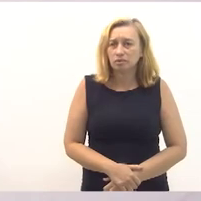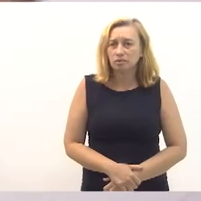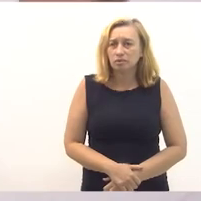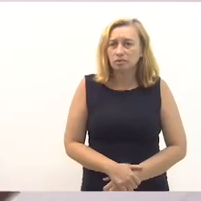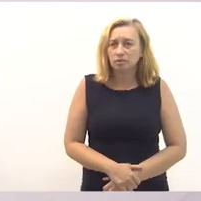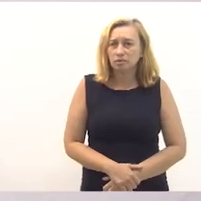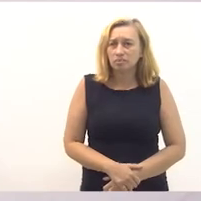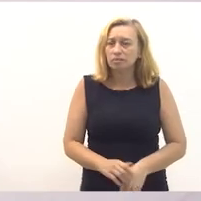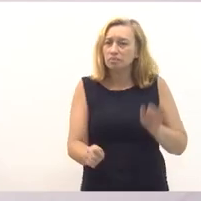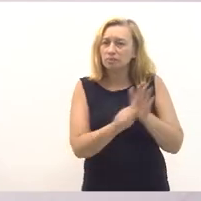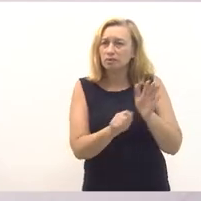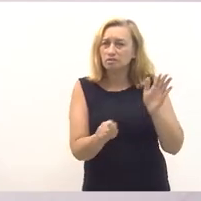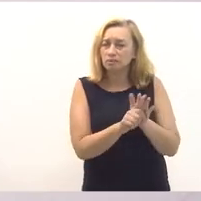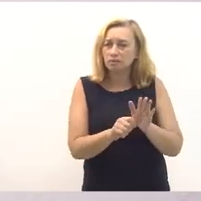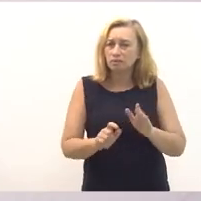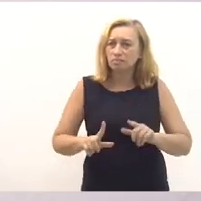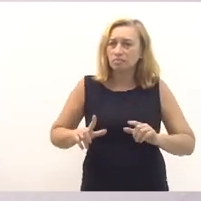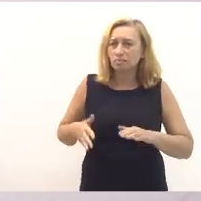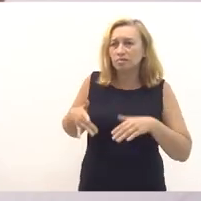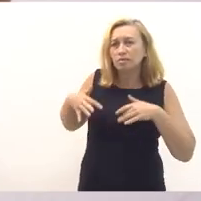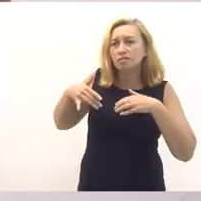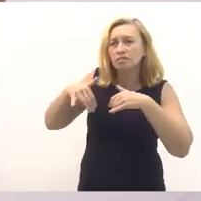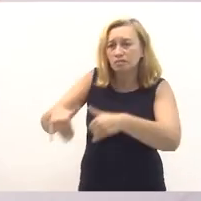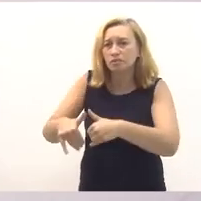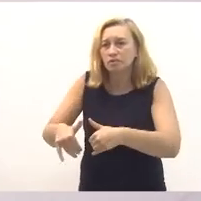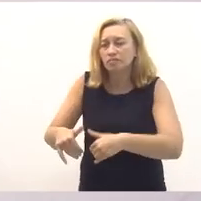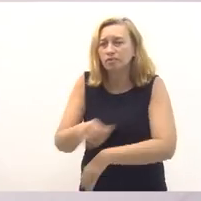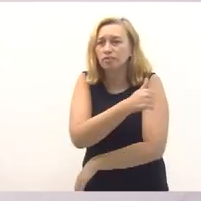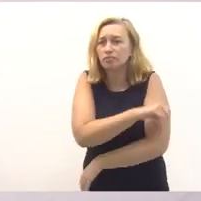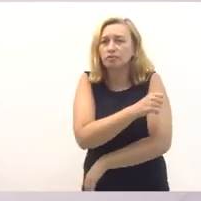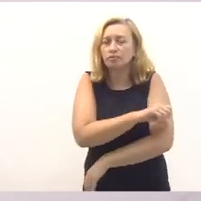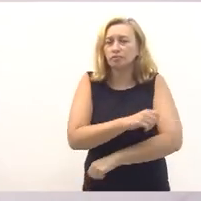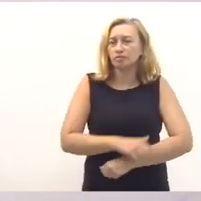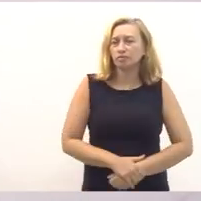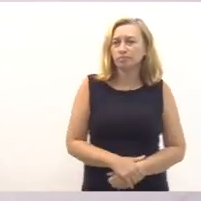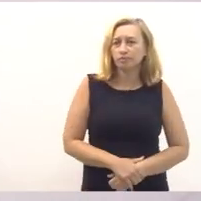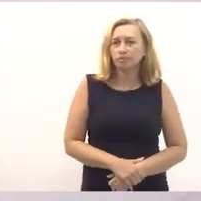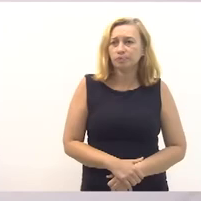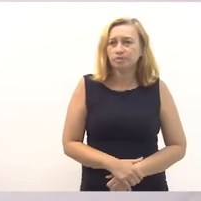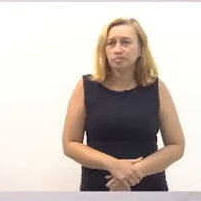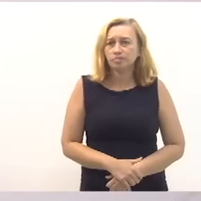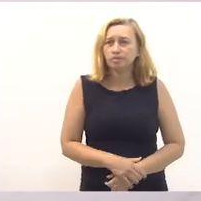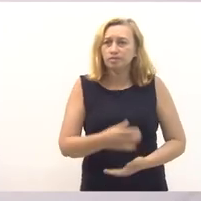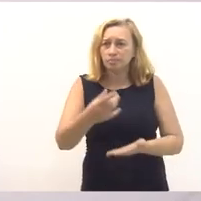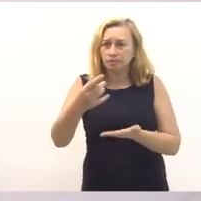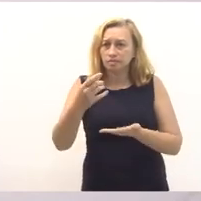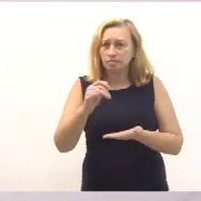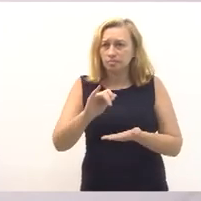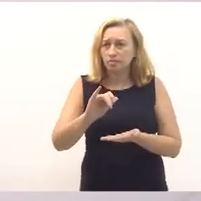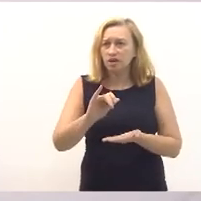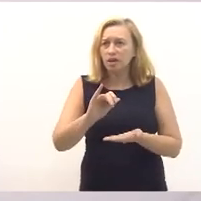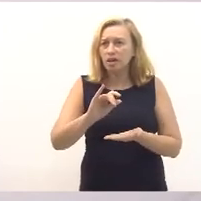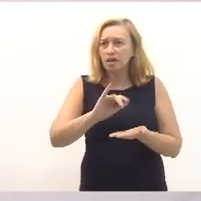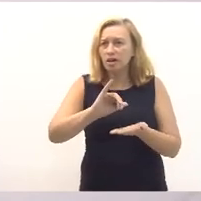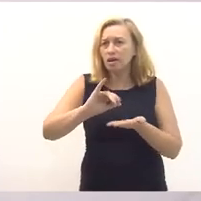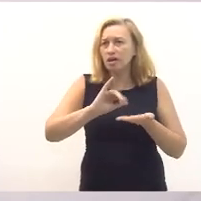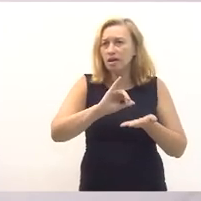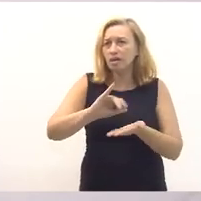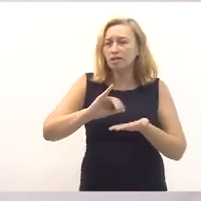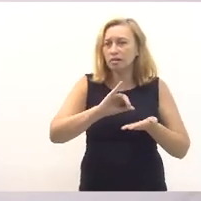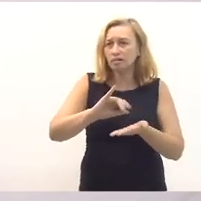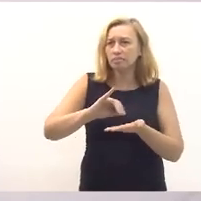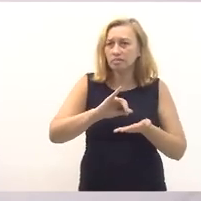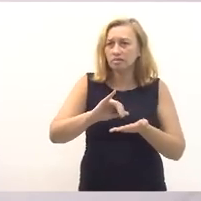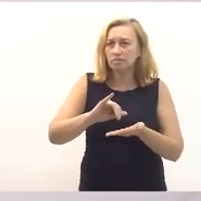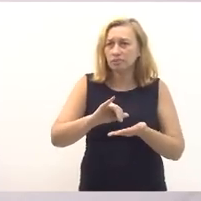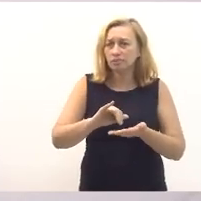tráfico tomar conta do rio não quem fez o tráfico toma conta do Rio é o capitalismo Esse é o